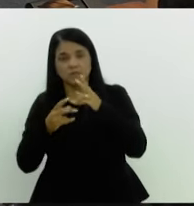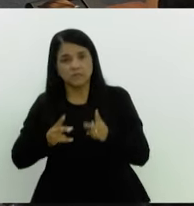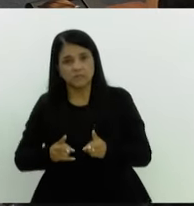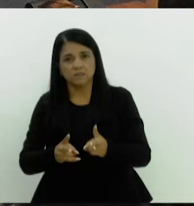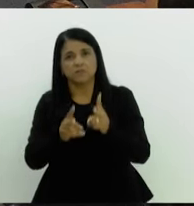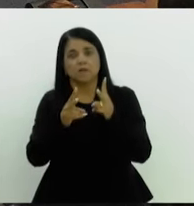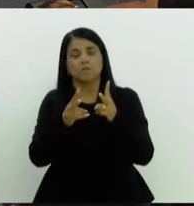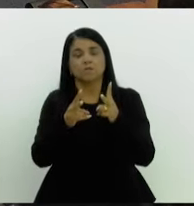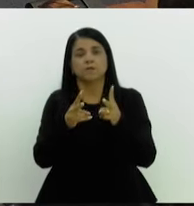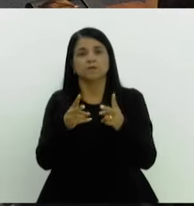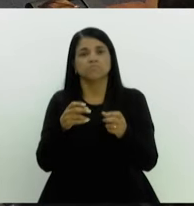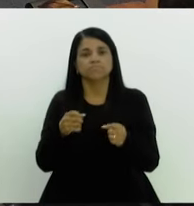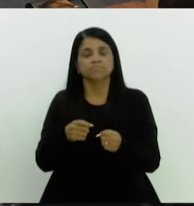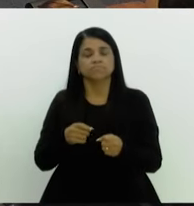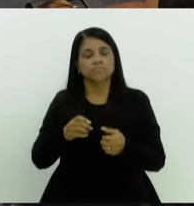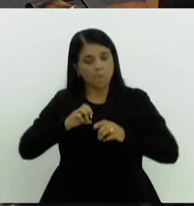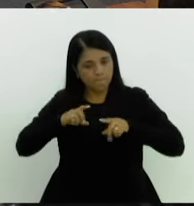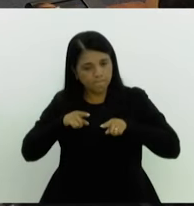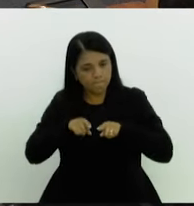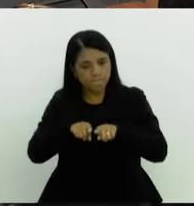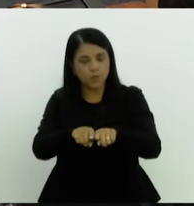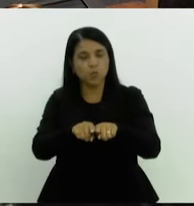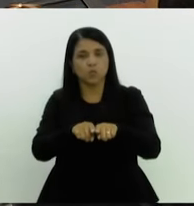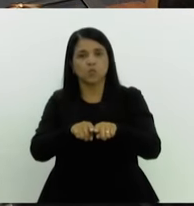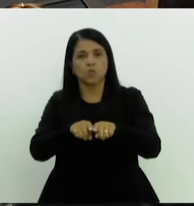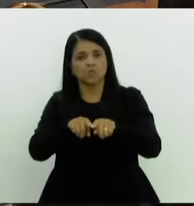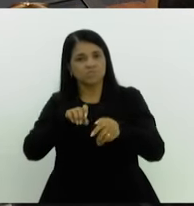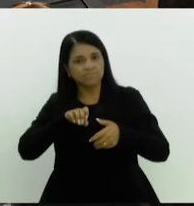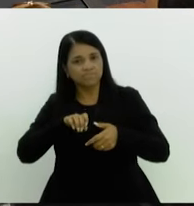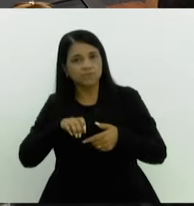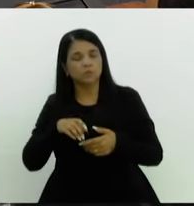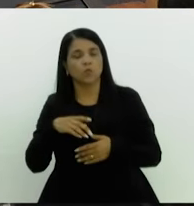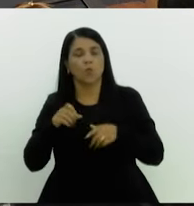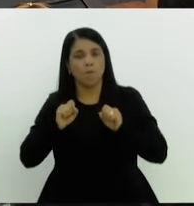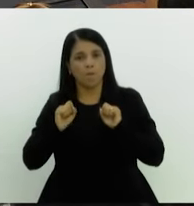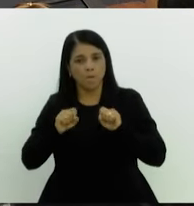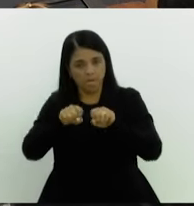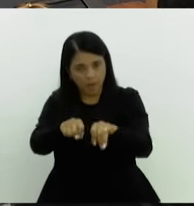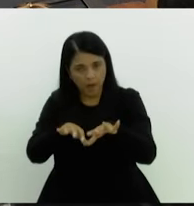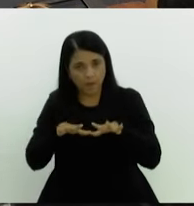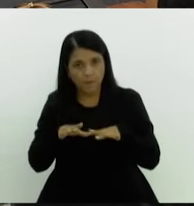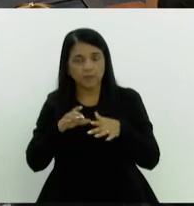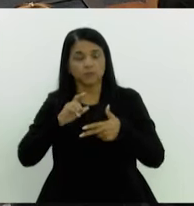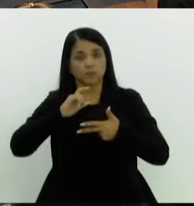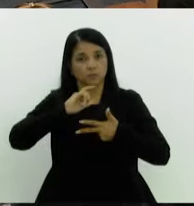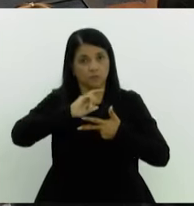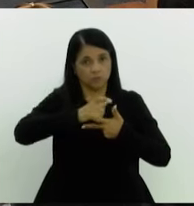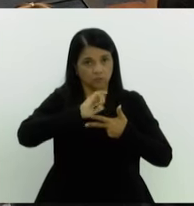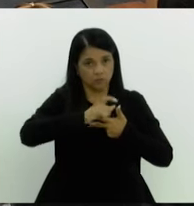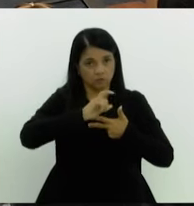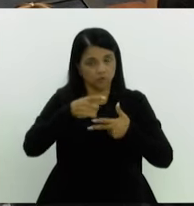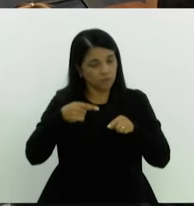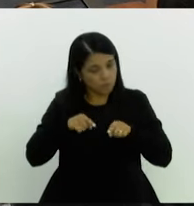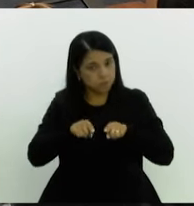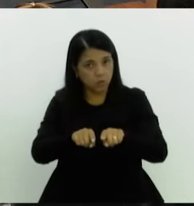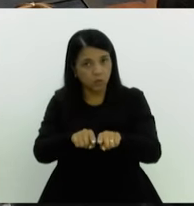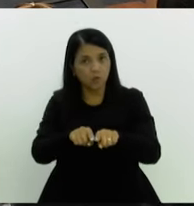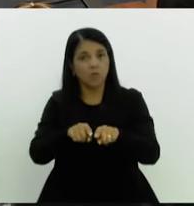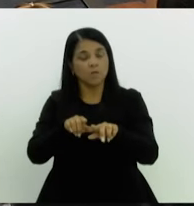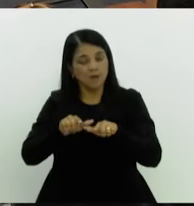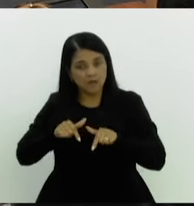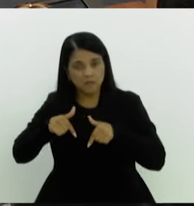dado de braços dados com o Parlamento sempre de braços dados com o Executivo para que as nossas ações do